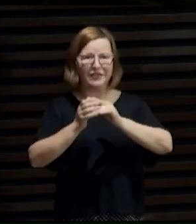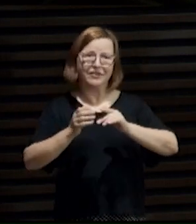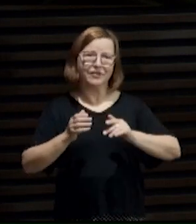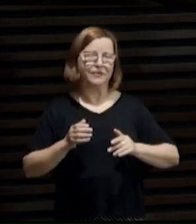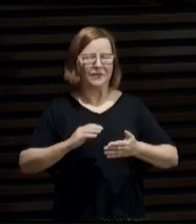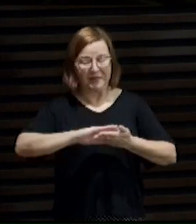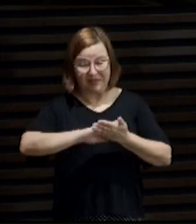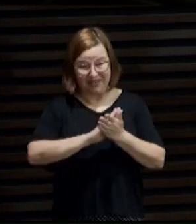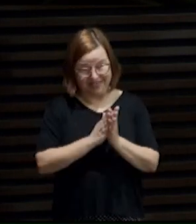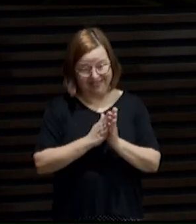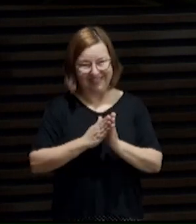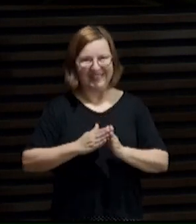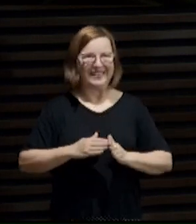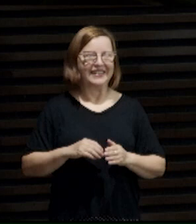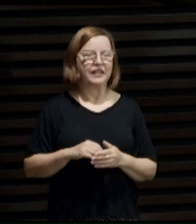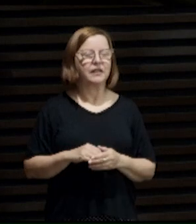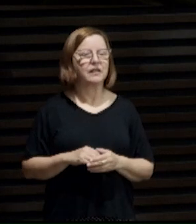E o que é que diz a mulher?